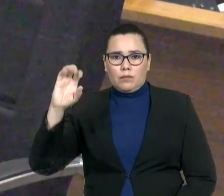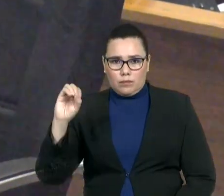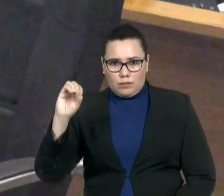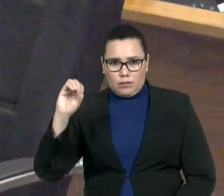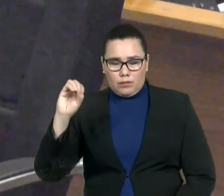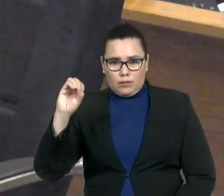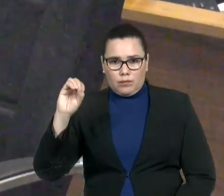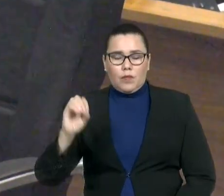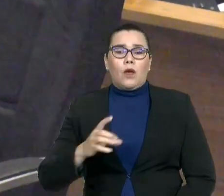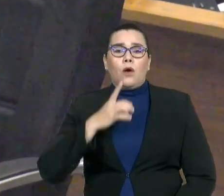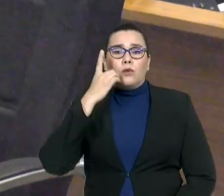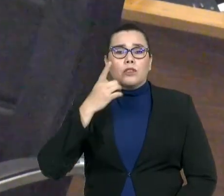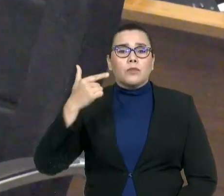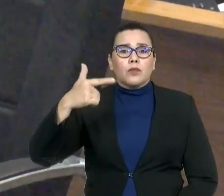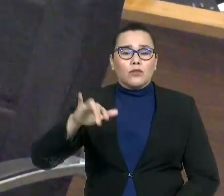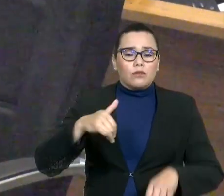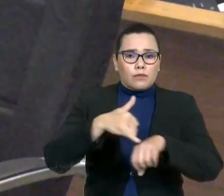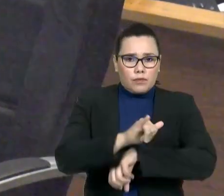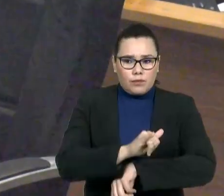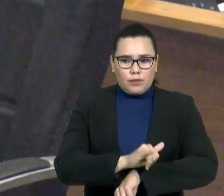Coutrinho e Juscelino Marreca.